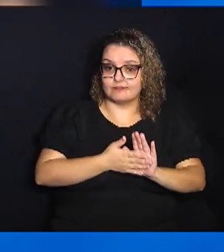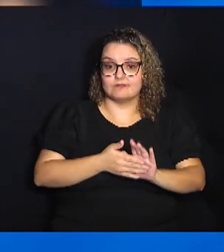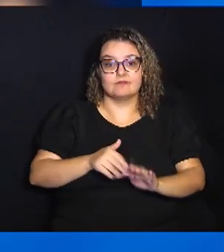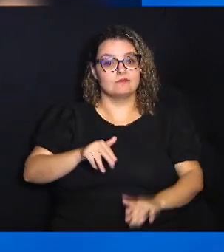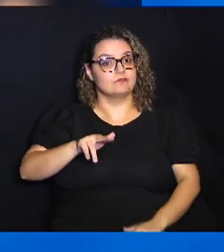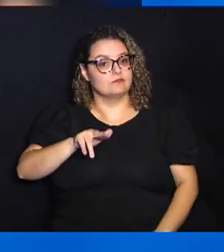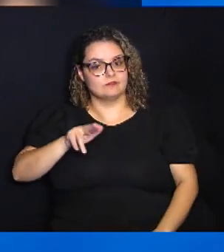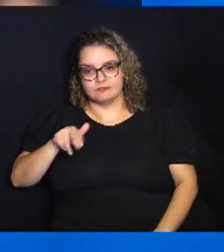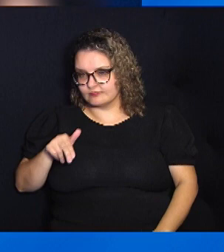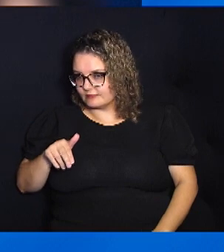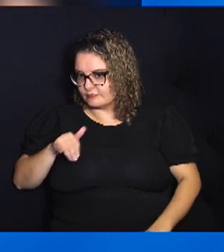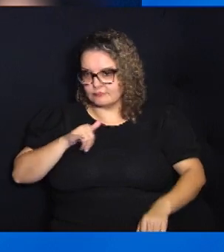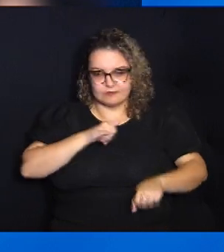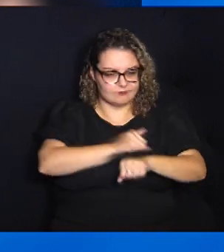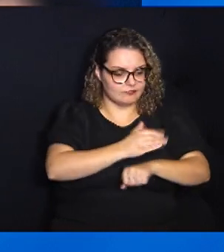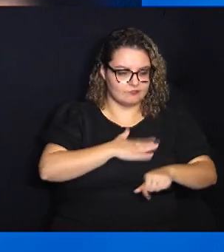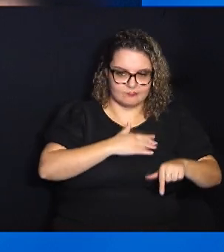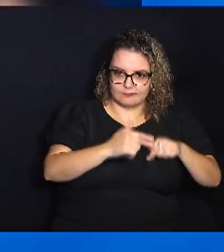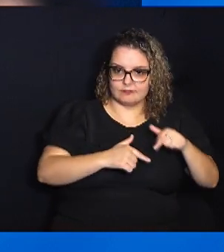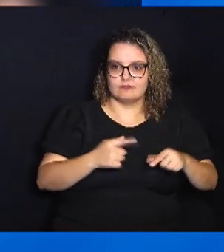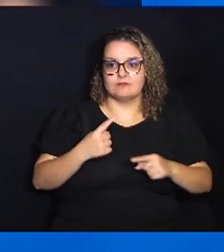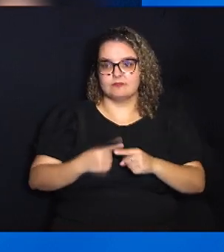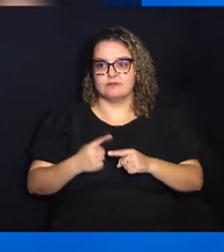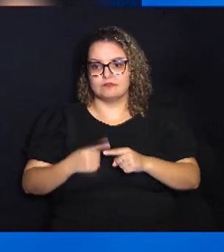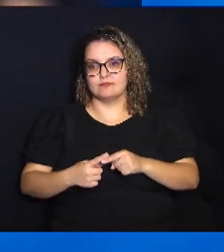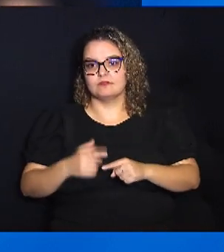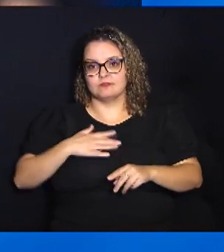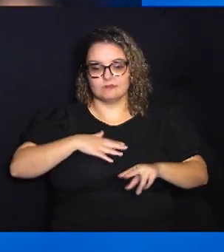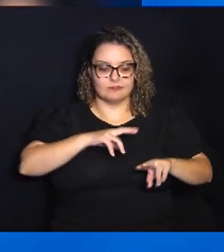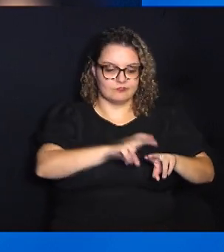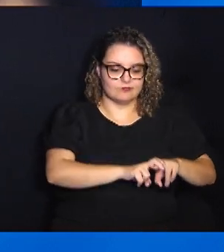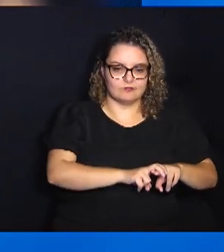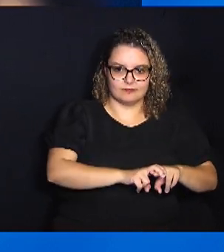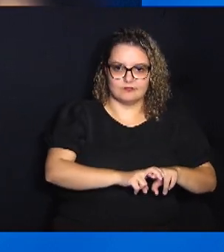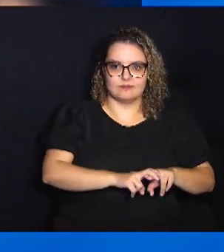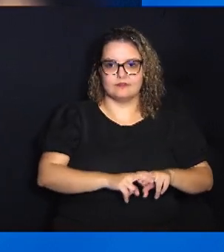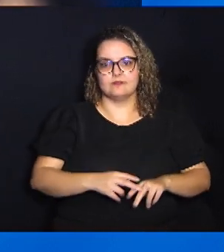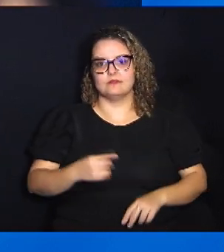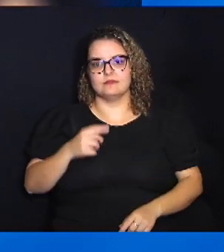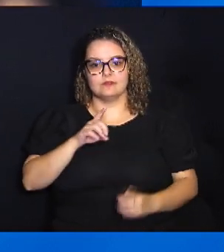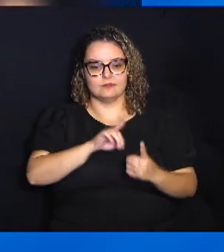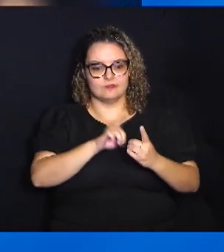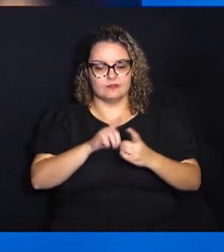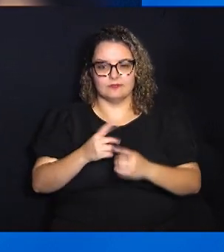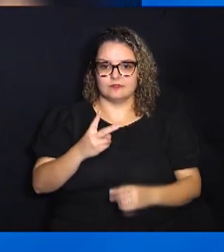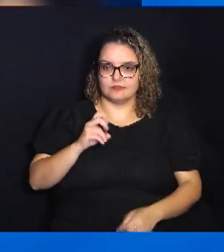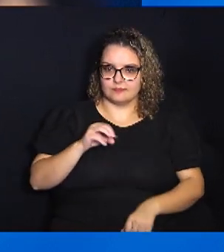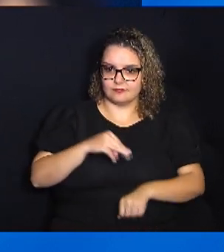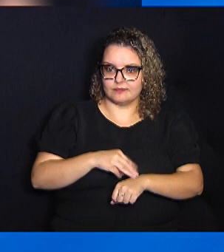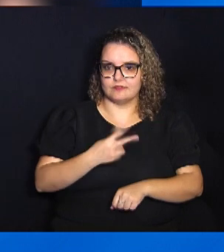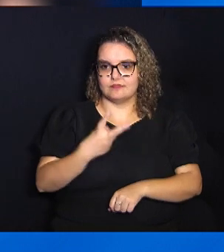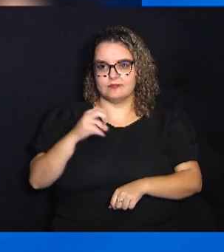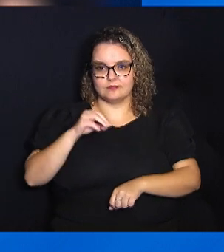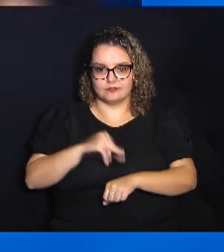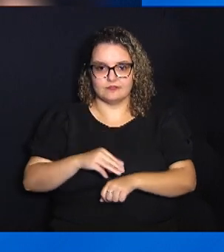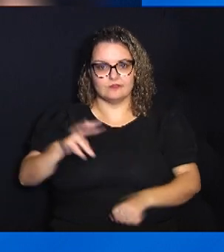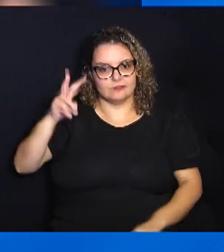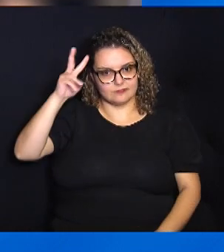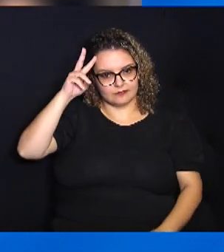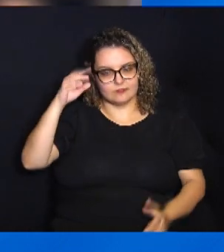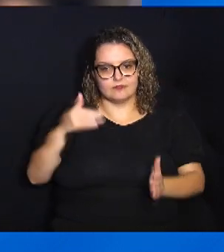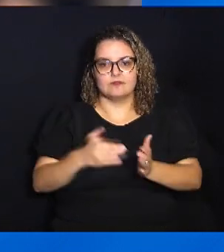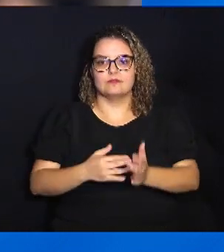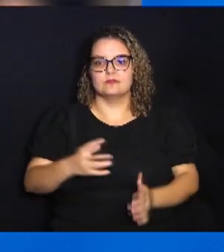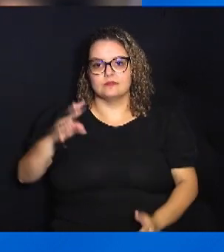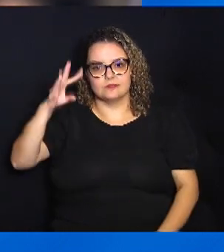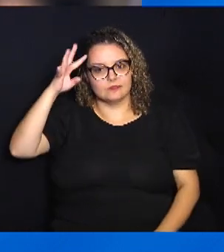trabalho, porque na minha cadeira, eu atendo de 20 em 20 minutos. Então, segunda e quarta é